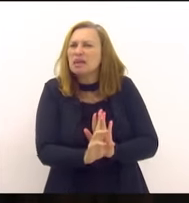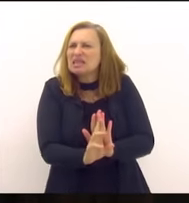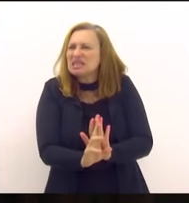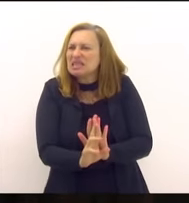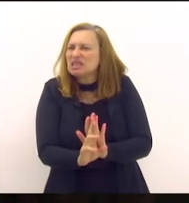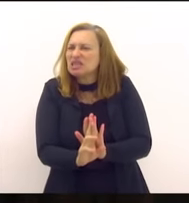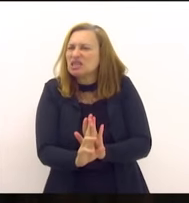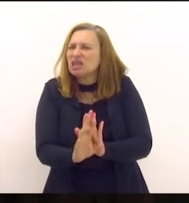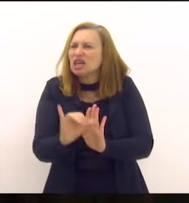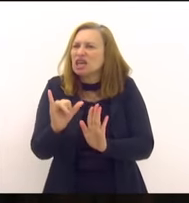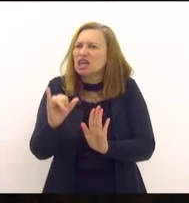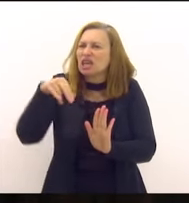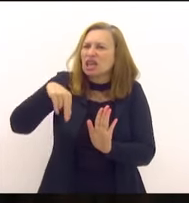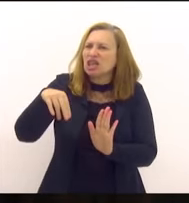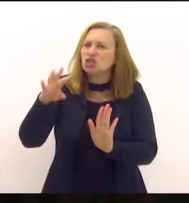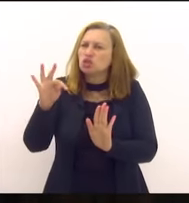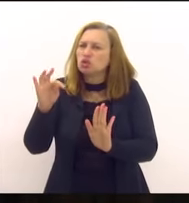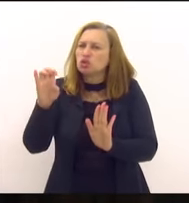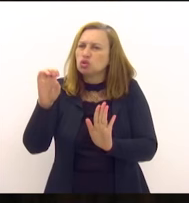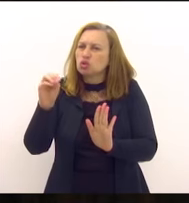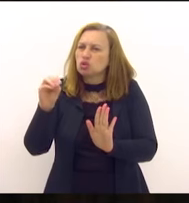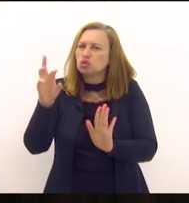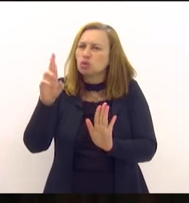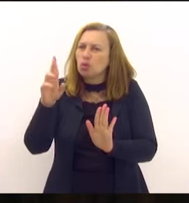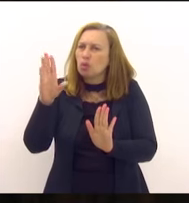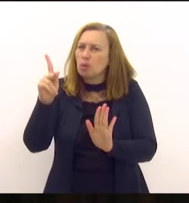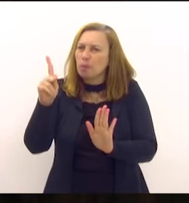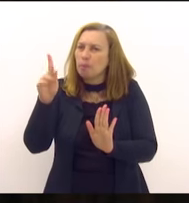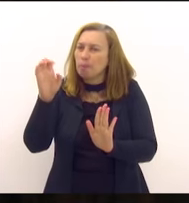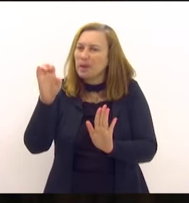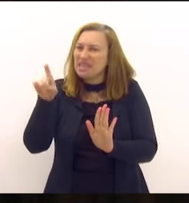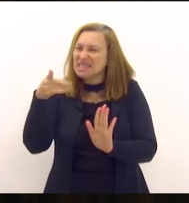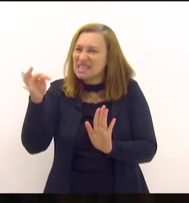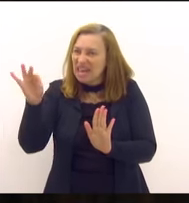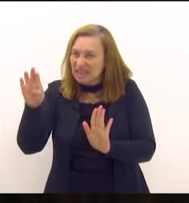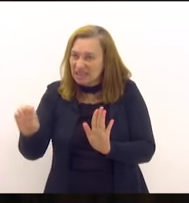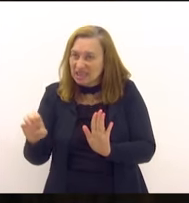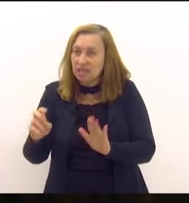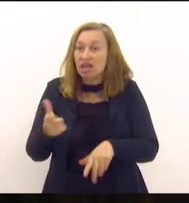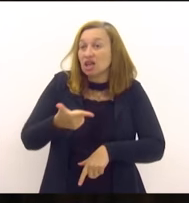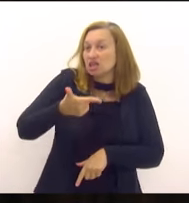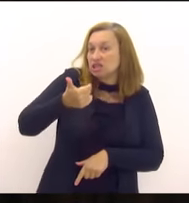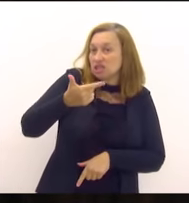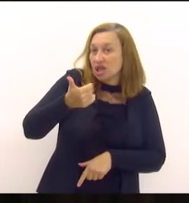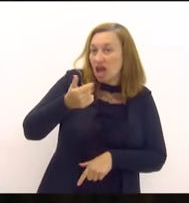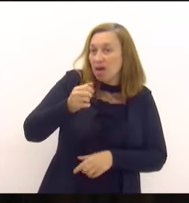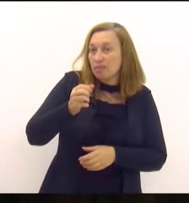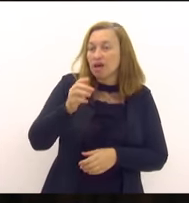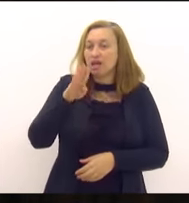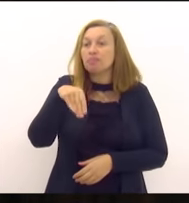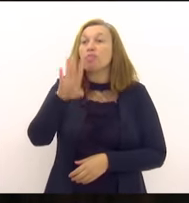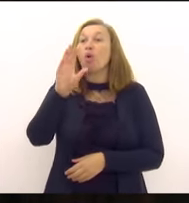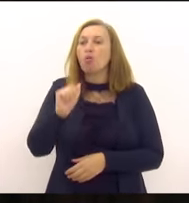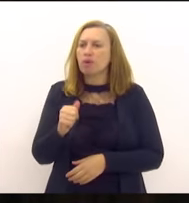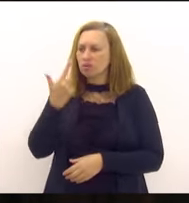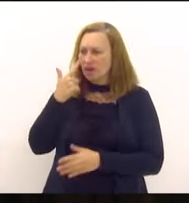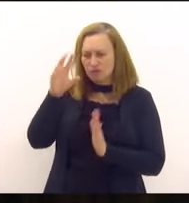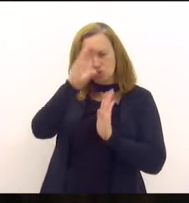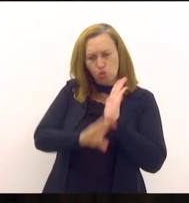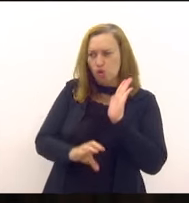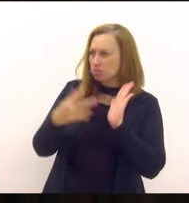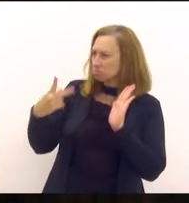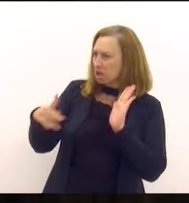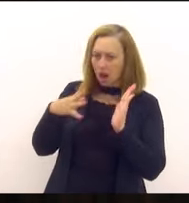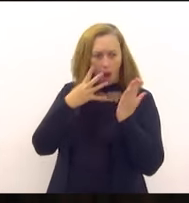de entorpecentes, repressão de entorpecentes, de armas e explosivos, estava olhando o currículo dele, o cara que fez